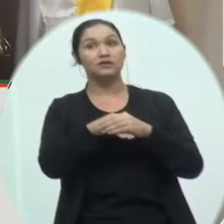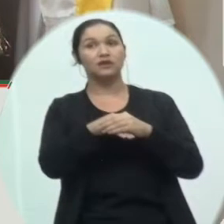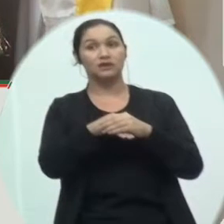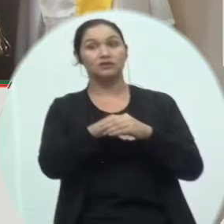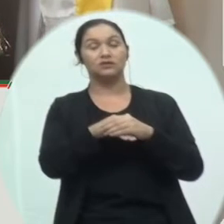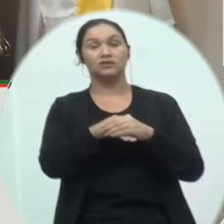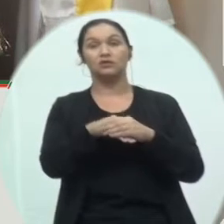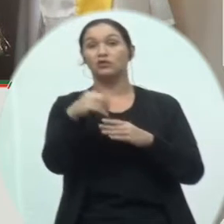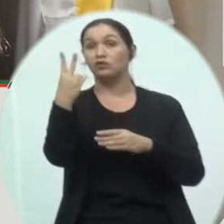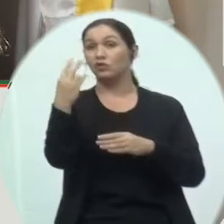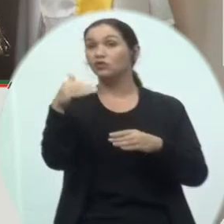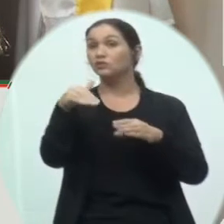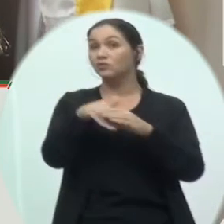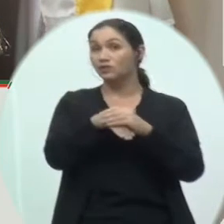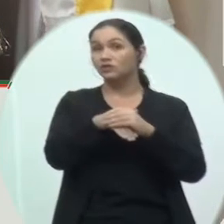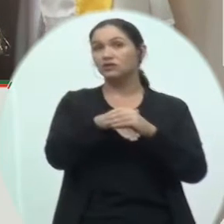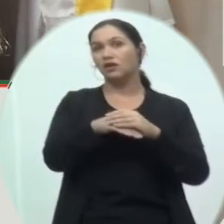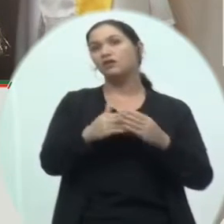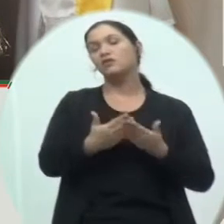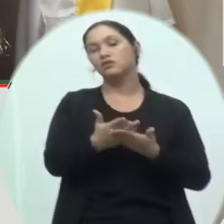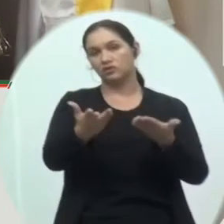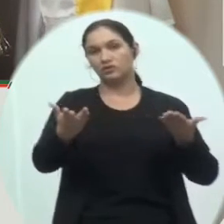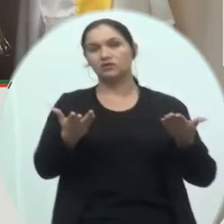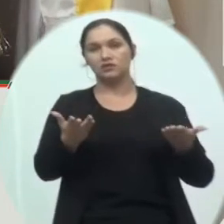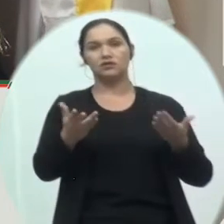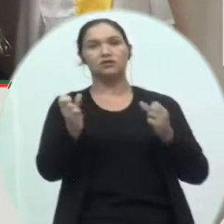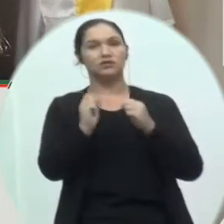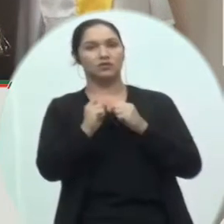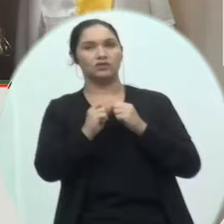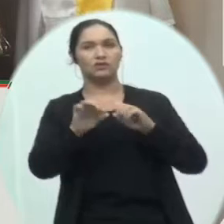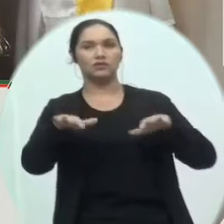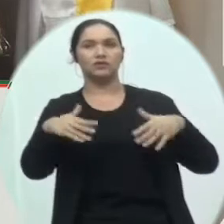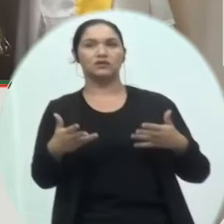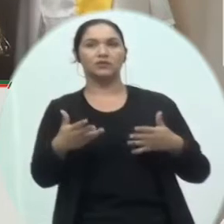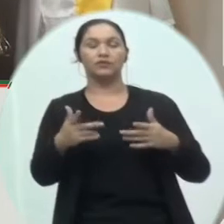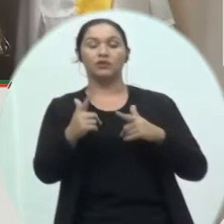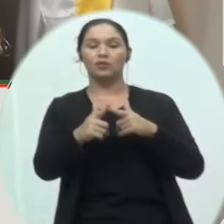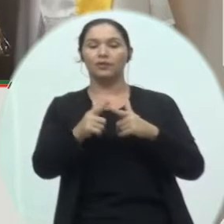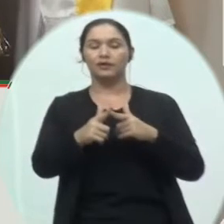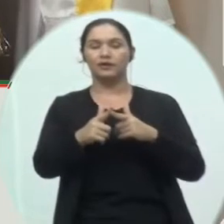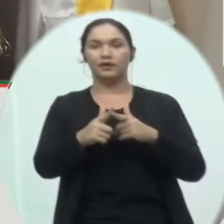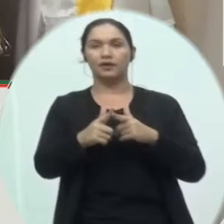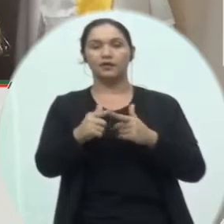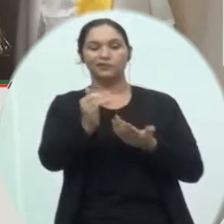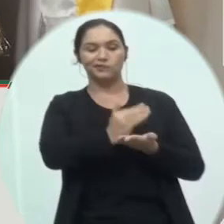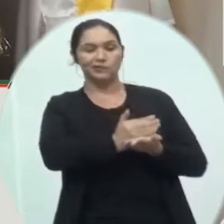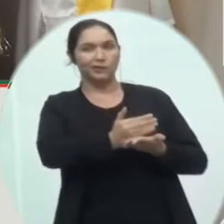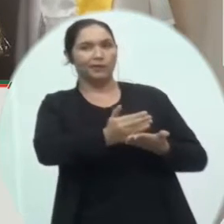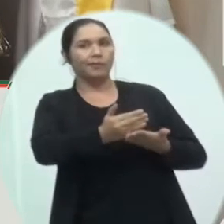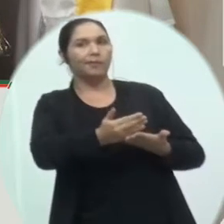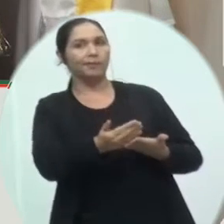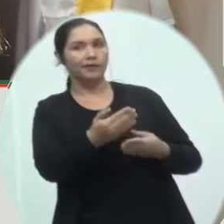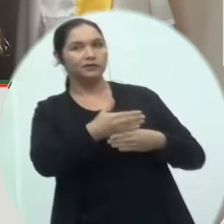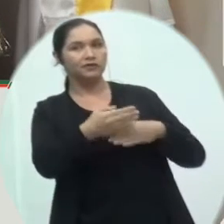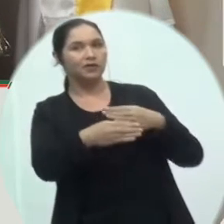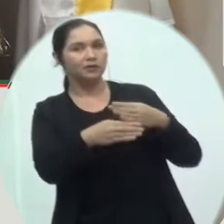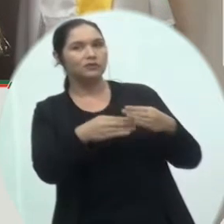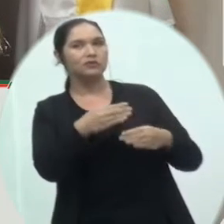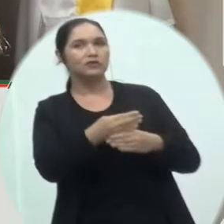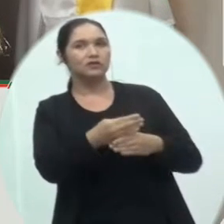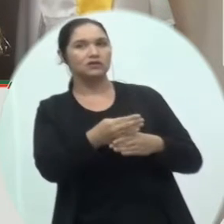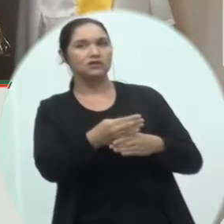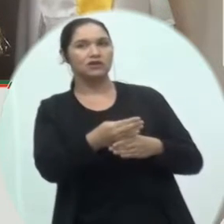né? E também, de certo ponto, que no início foi dado um valor, né, senhor vereador Zairo, e agora parece que ele vai ser